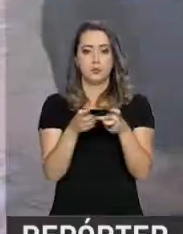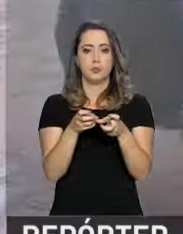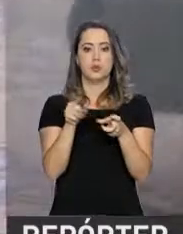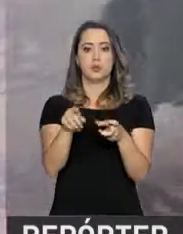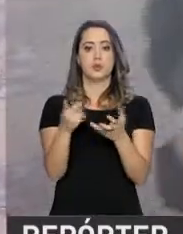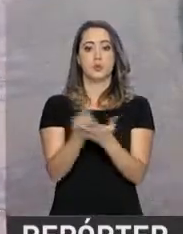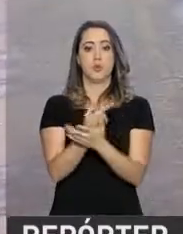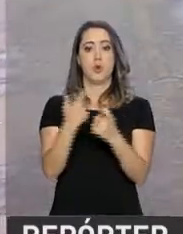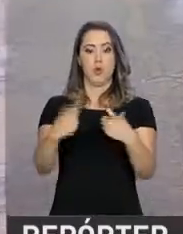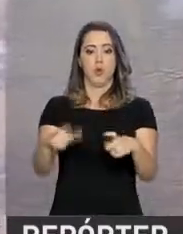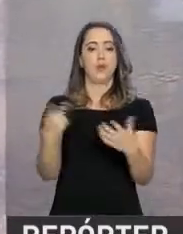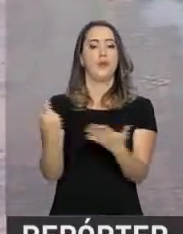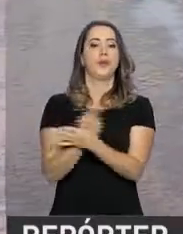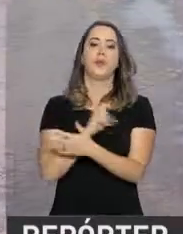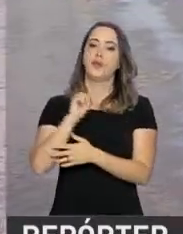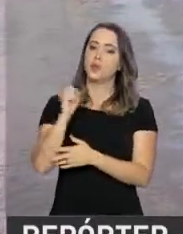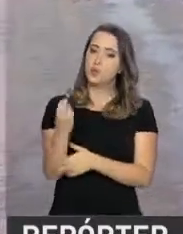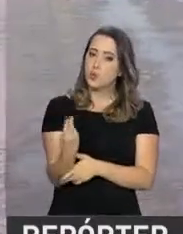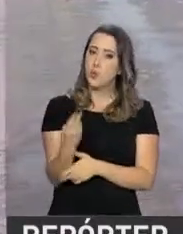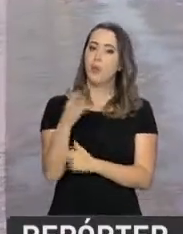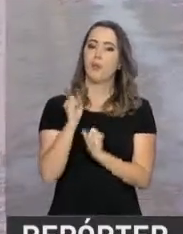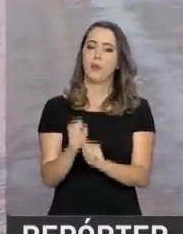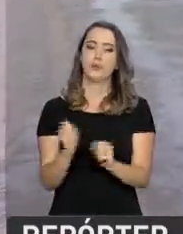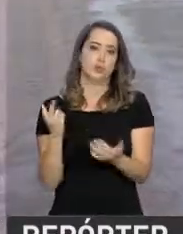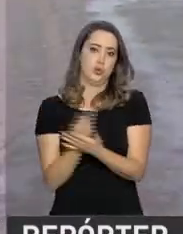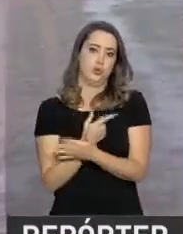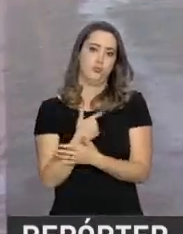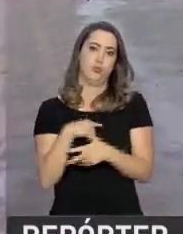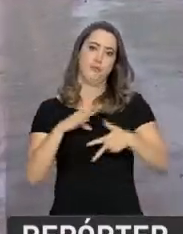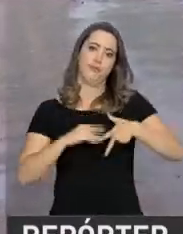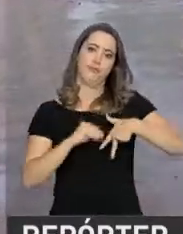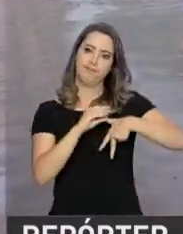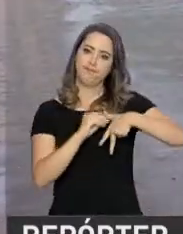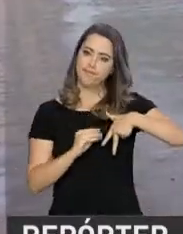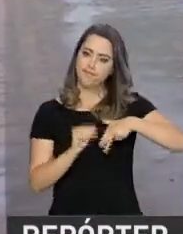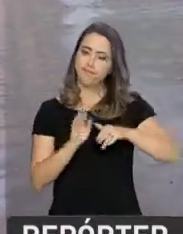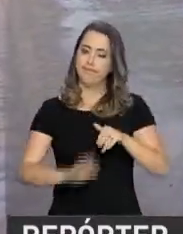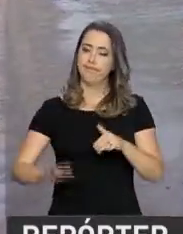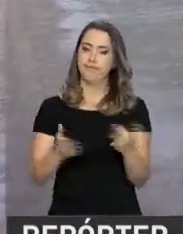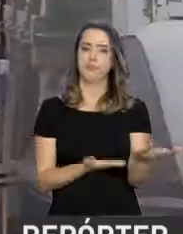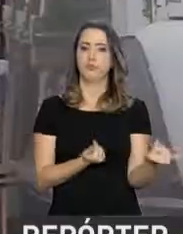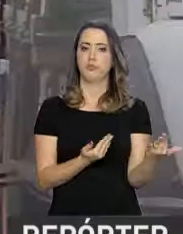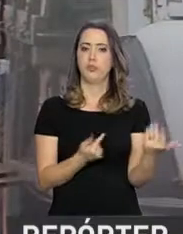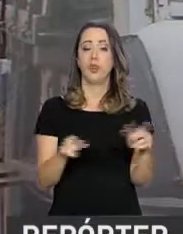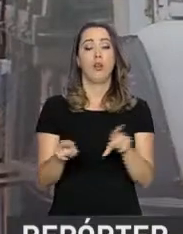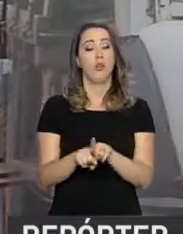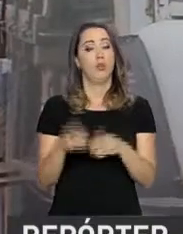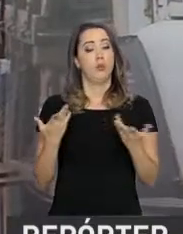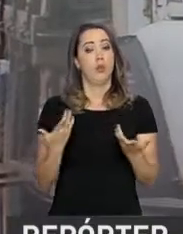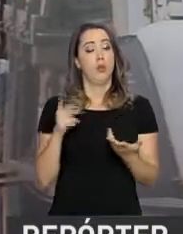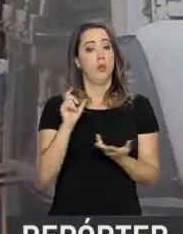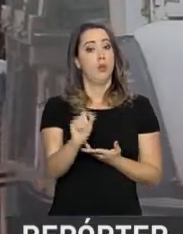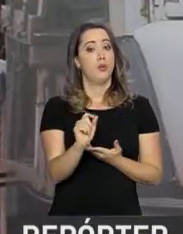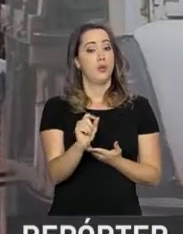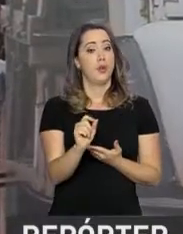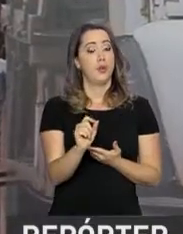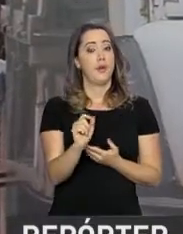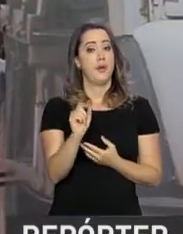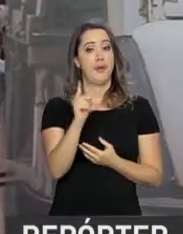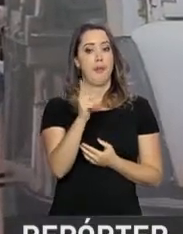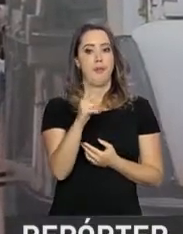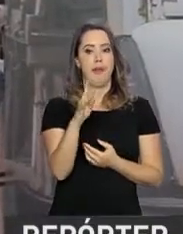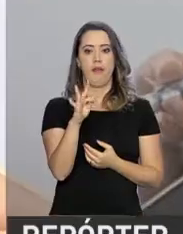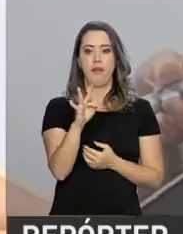pode ocorrer a exploração sexual de crianças e adolescentes, a Polícia Rodoviária Federal realiza ações para combater esse tipo